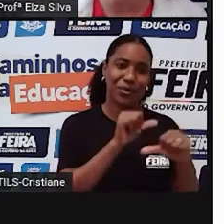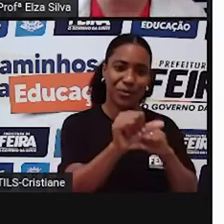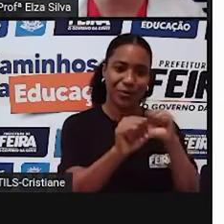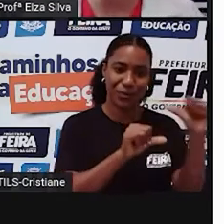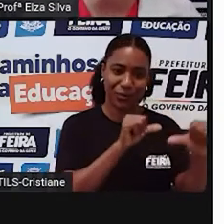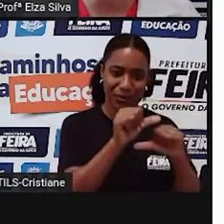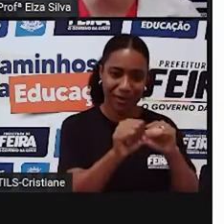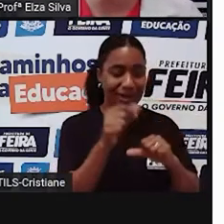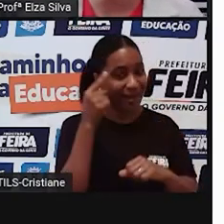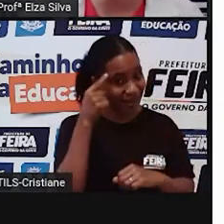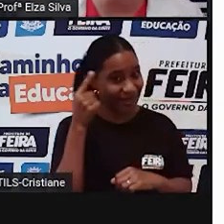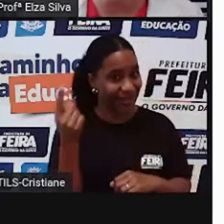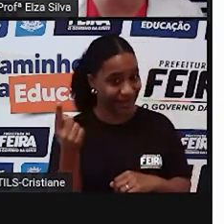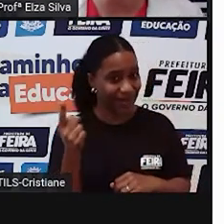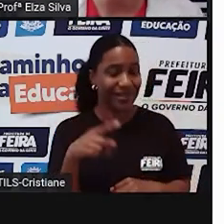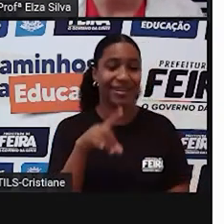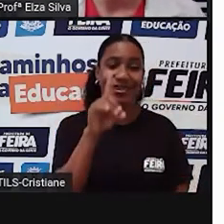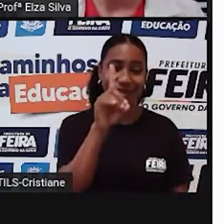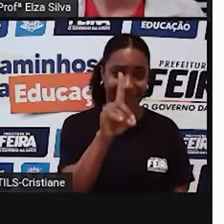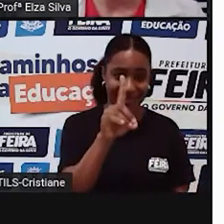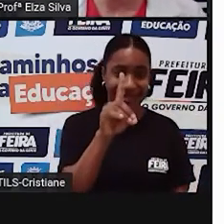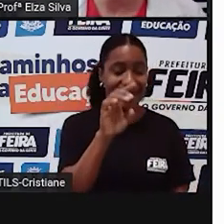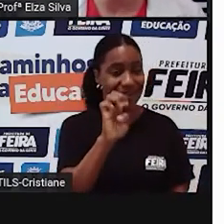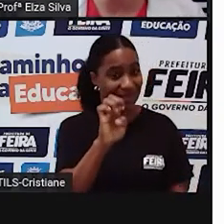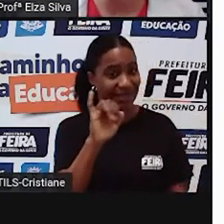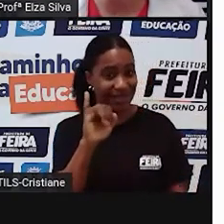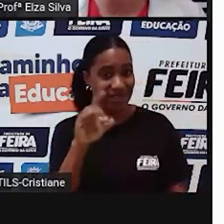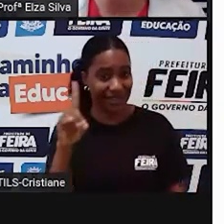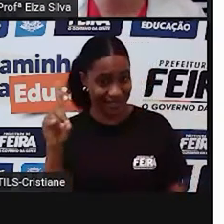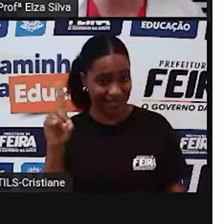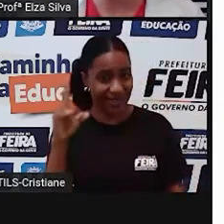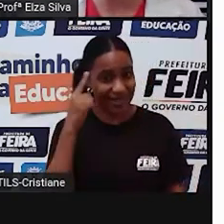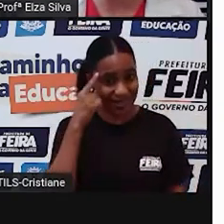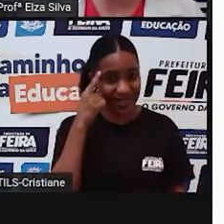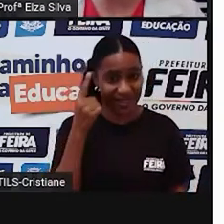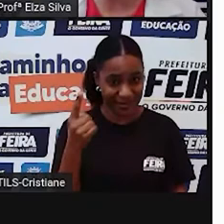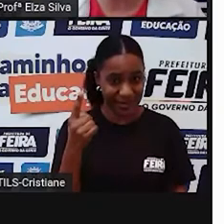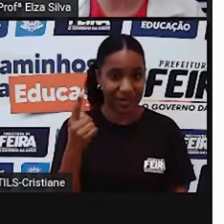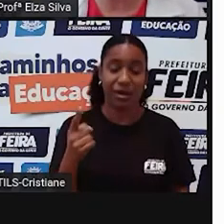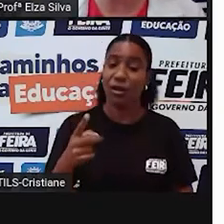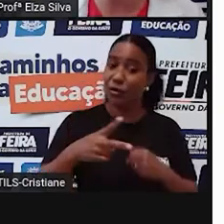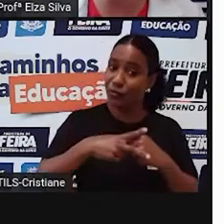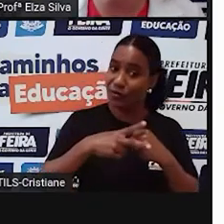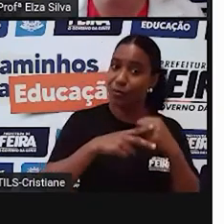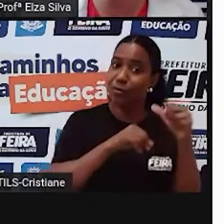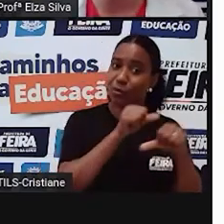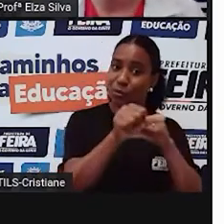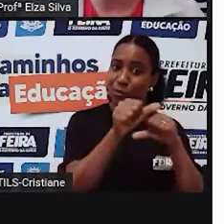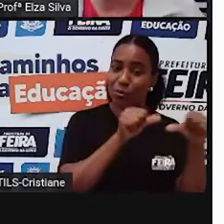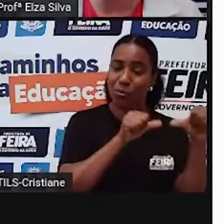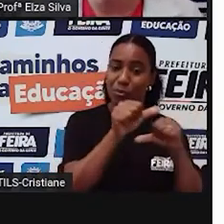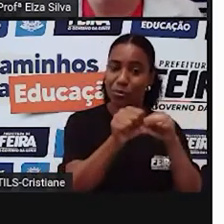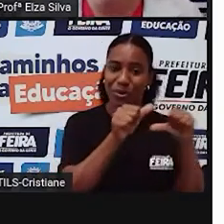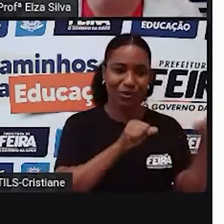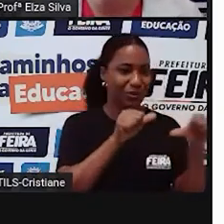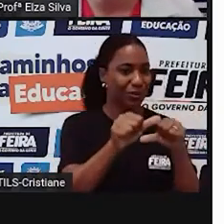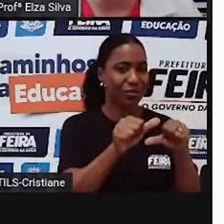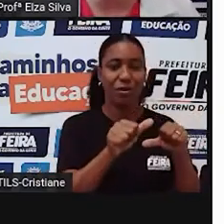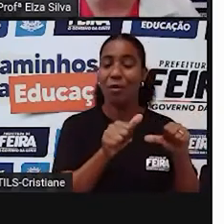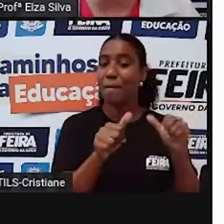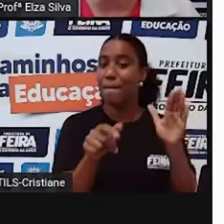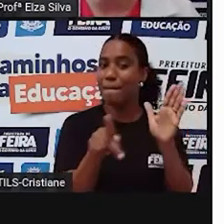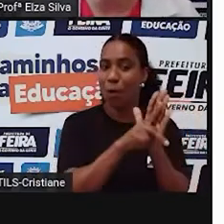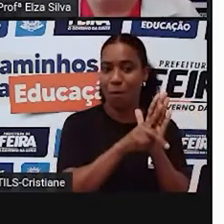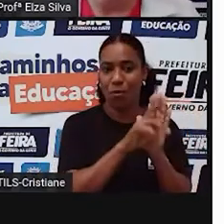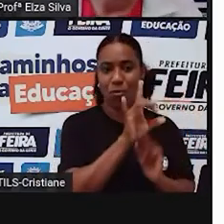D é D ou I é D, e os irregulares, que são aqueles que têm o seu próprio passado de